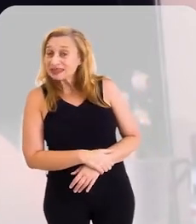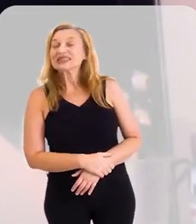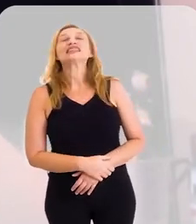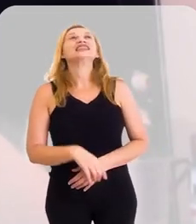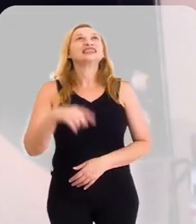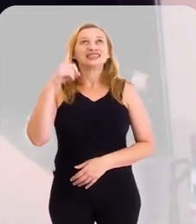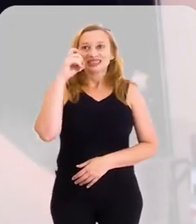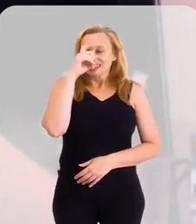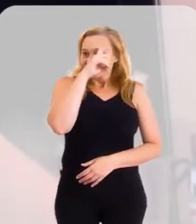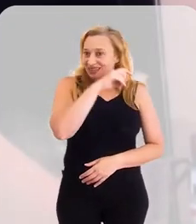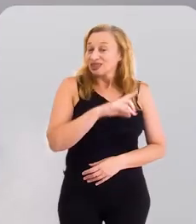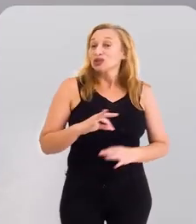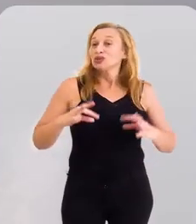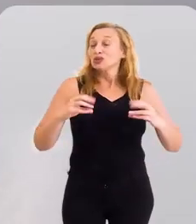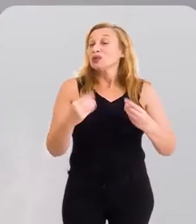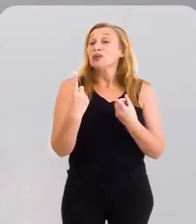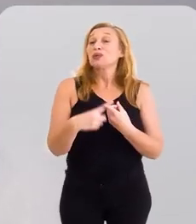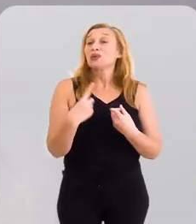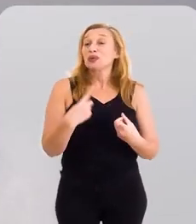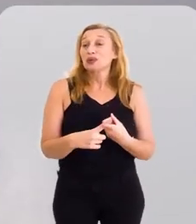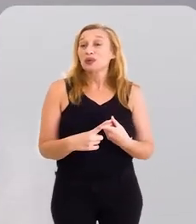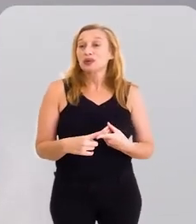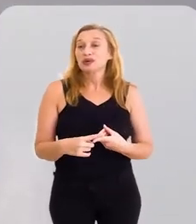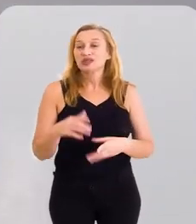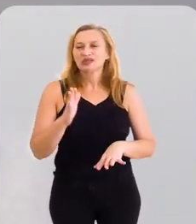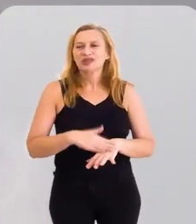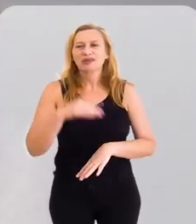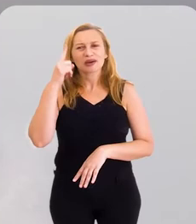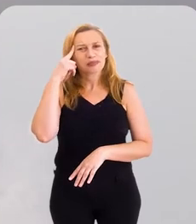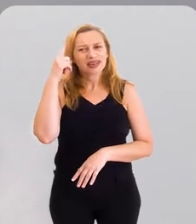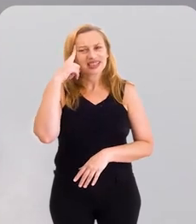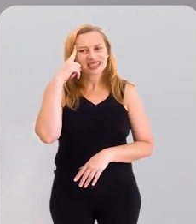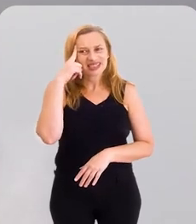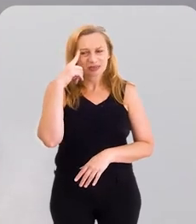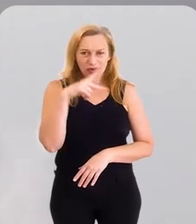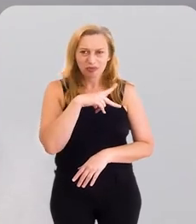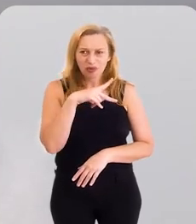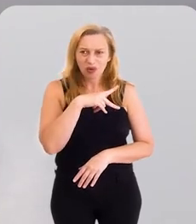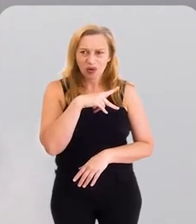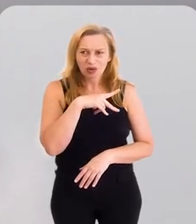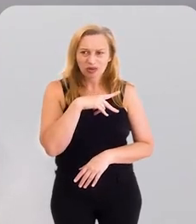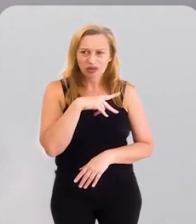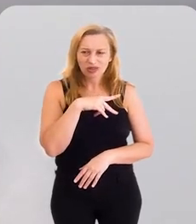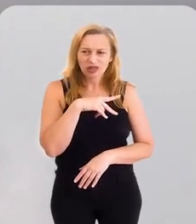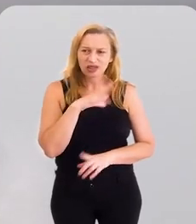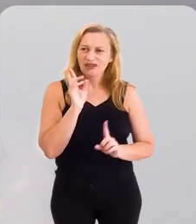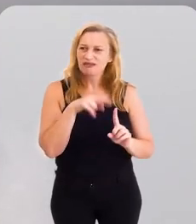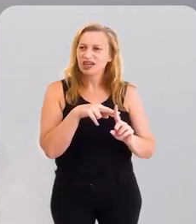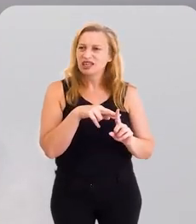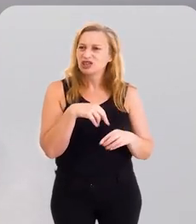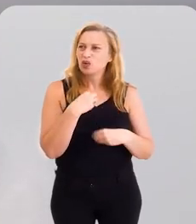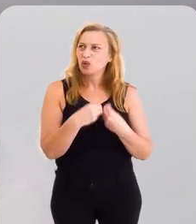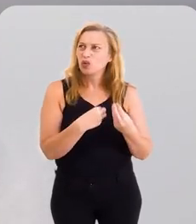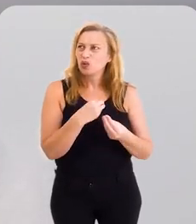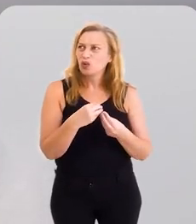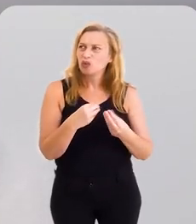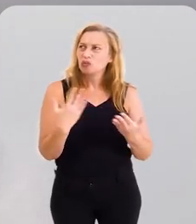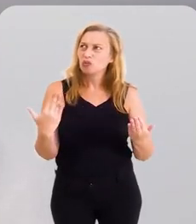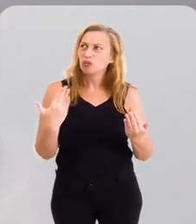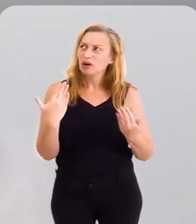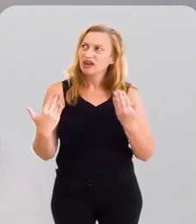né? É muito difícil, sobretudo porque quando nós pensamos apenas em nós mesmos, a gente fica sem uma referência